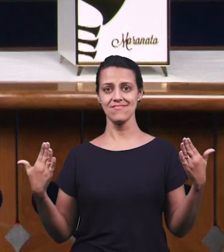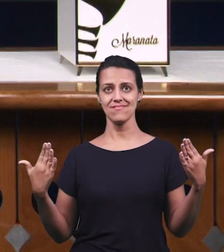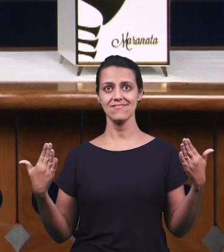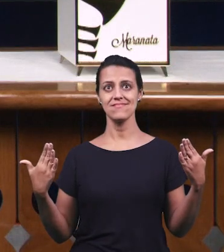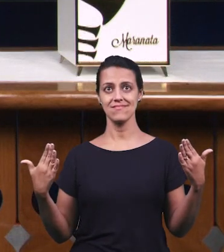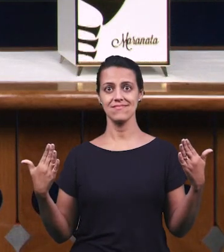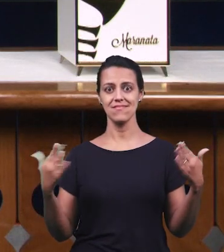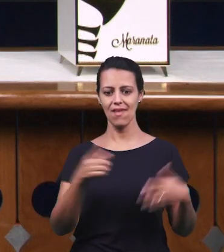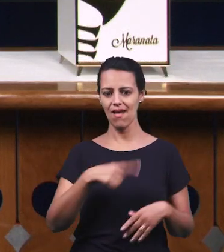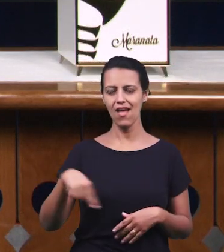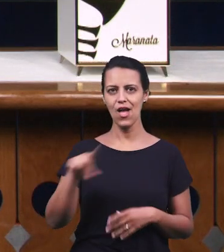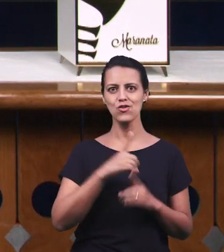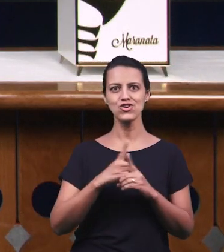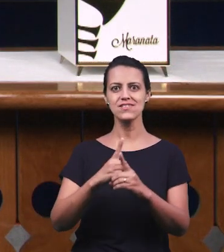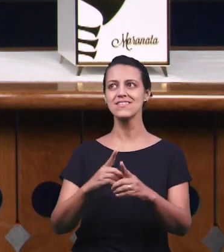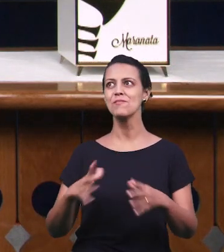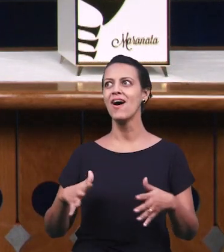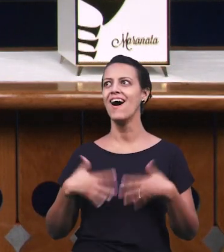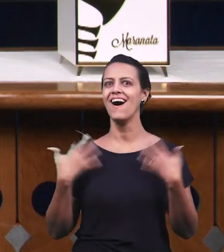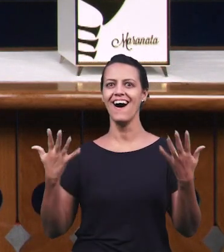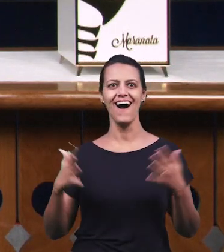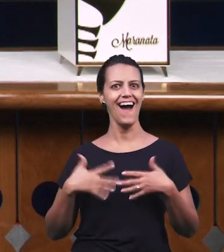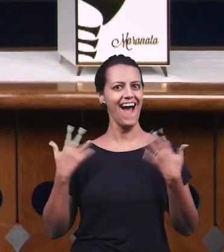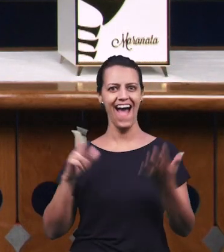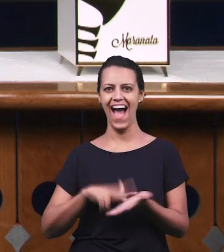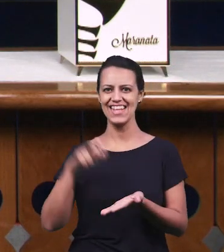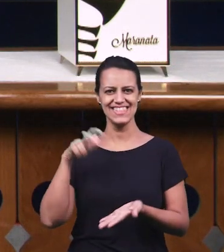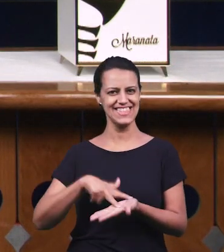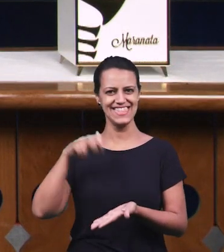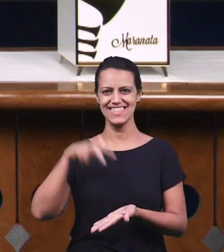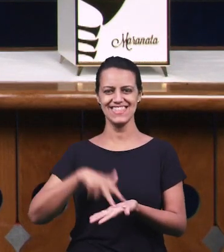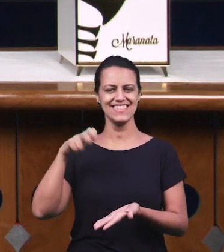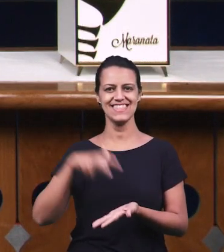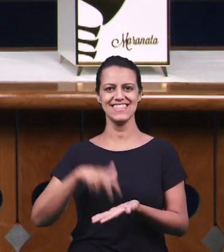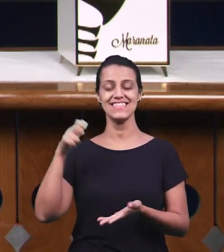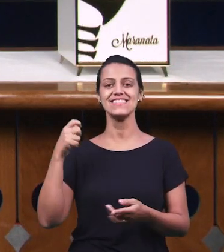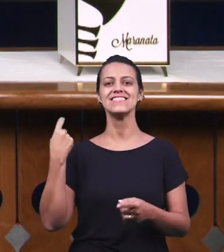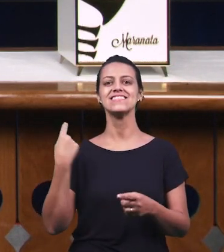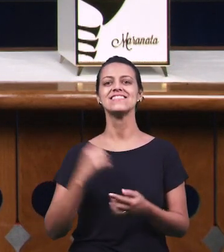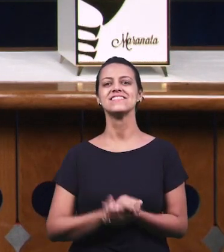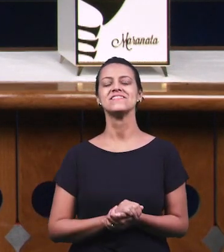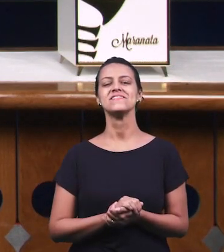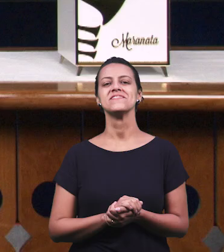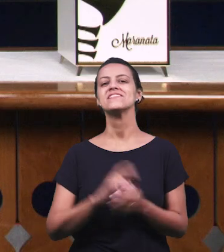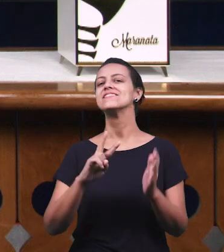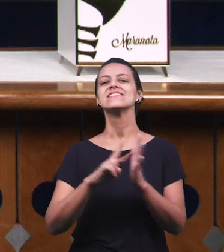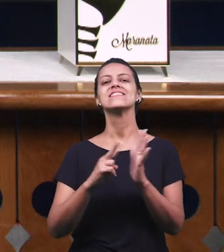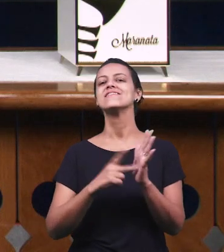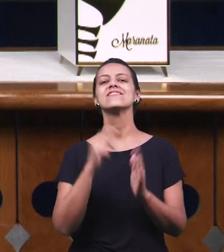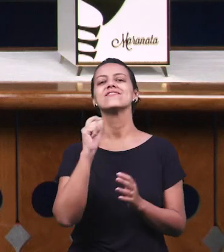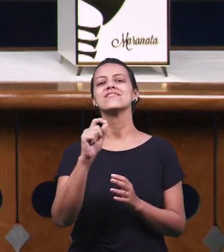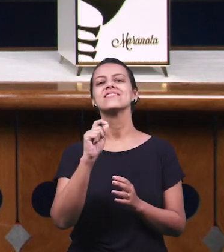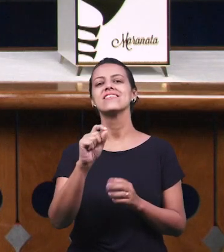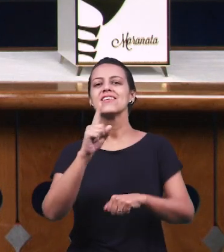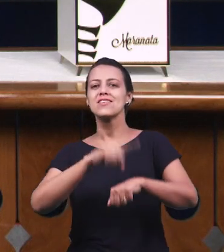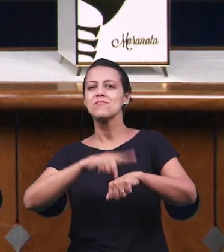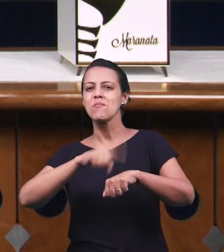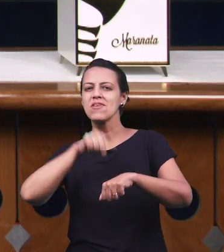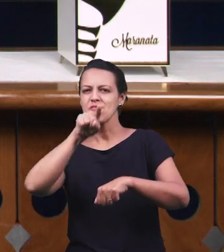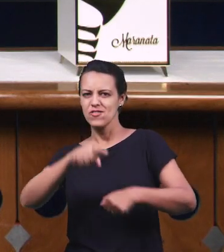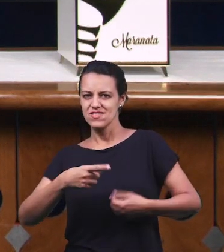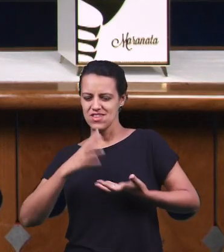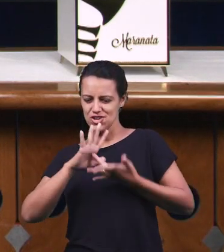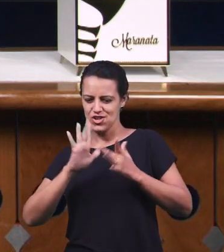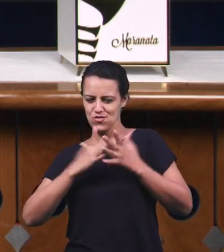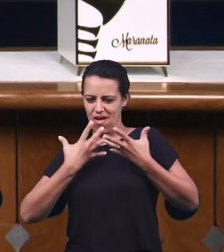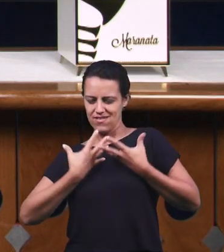alegraram, que eles regozijaram. Quando Jesus entra na nossa vida, o medo vai embora, a